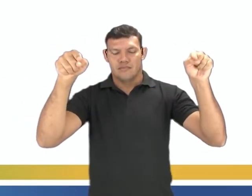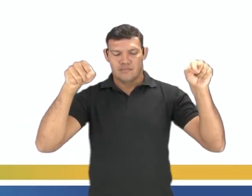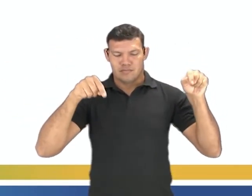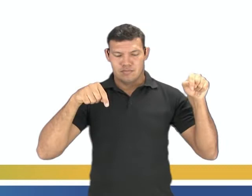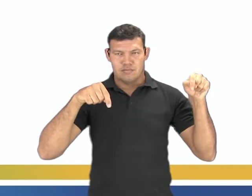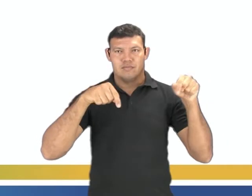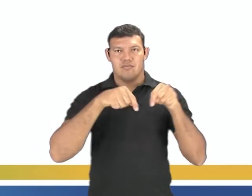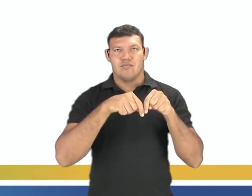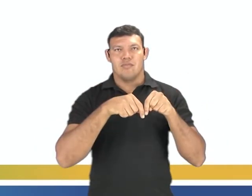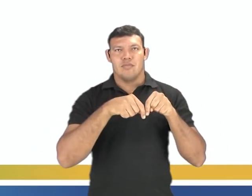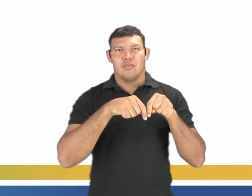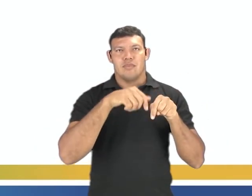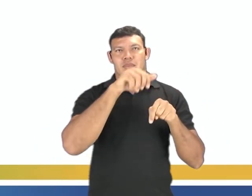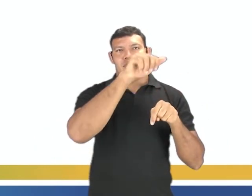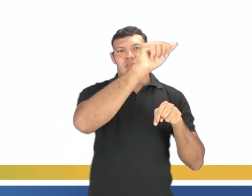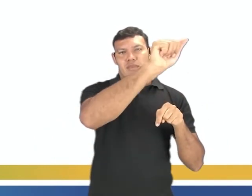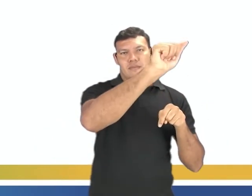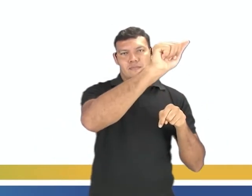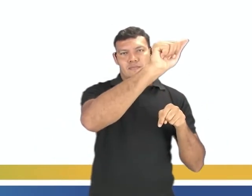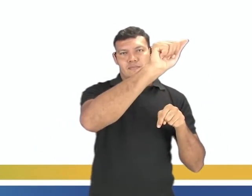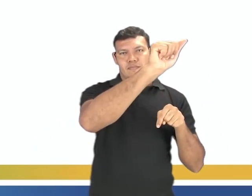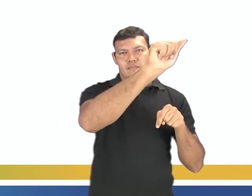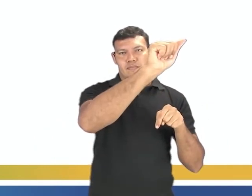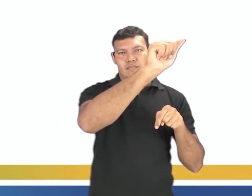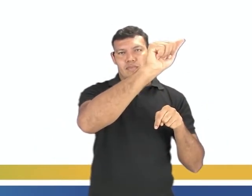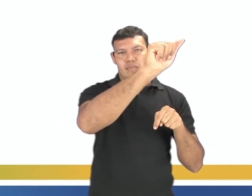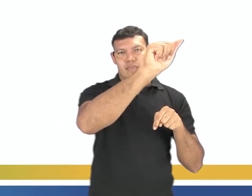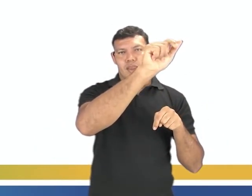alfa e dentro dele está contido